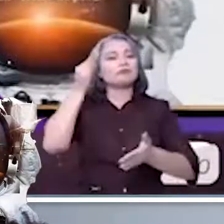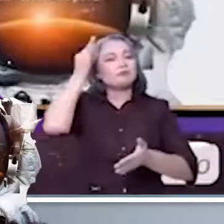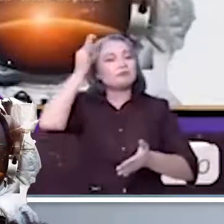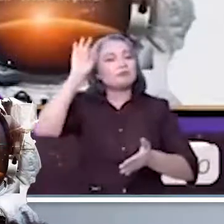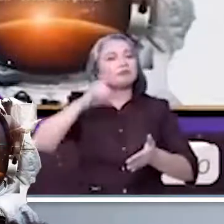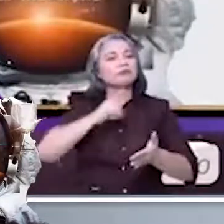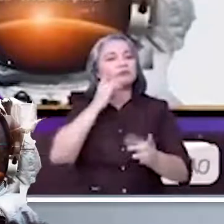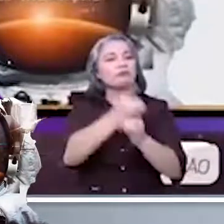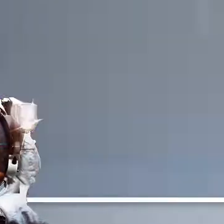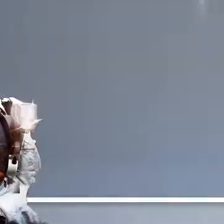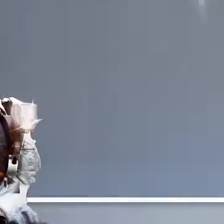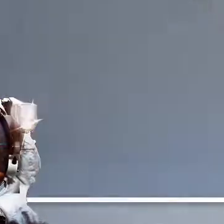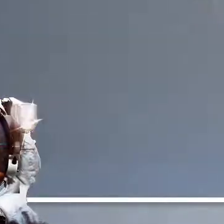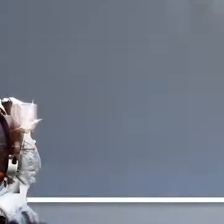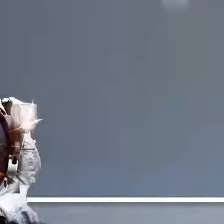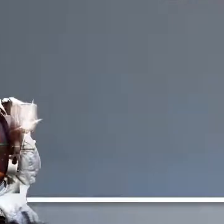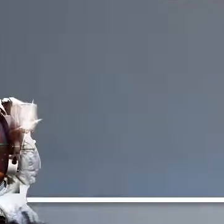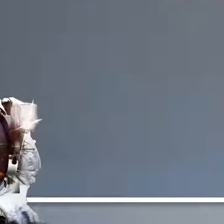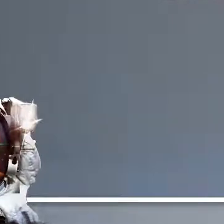o caminho seguro da inovação.